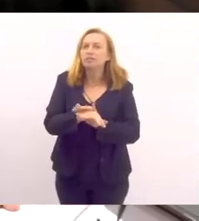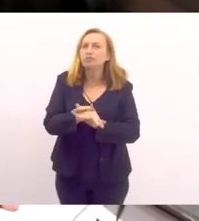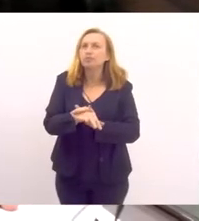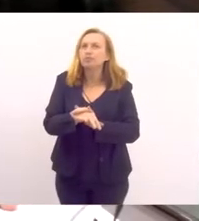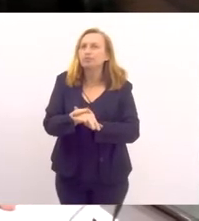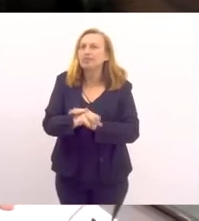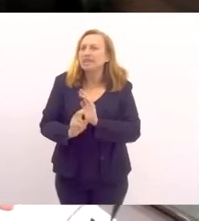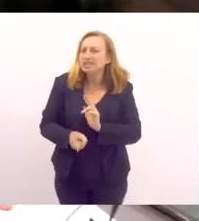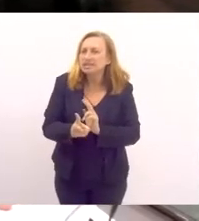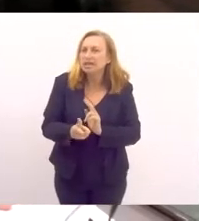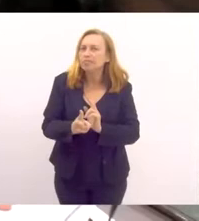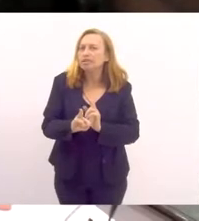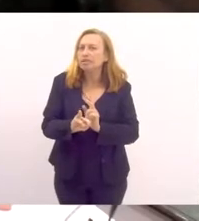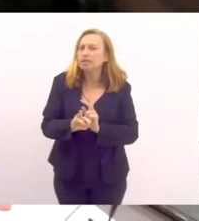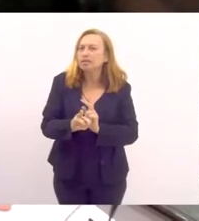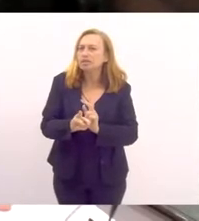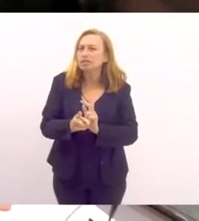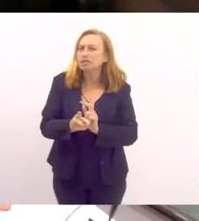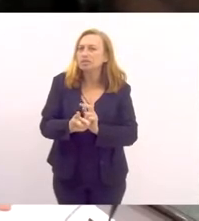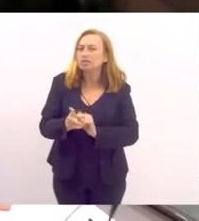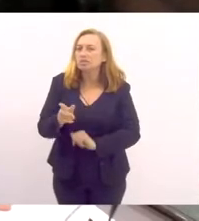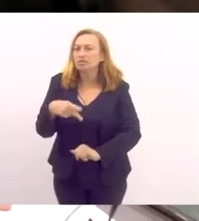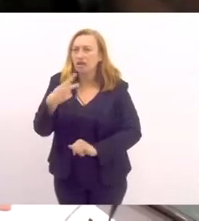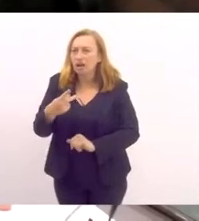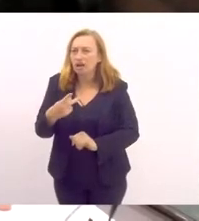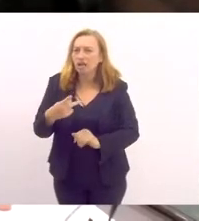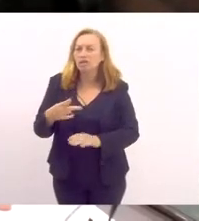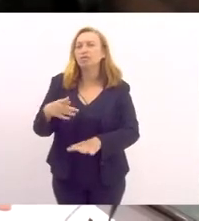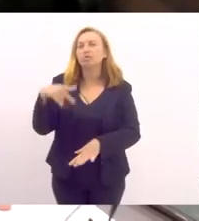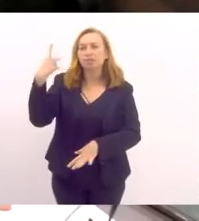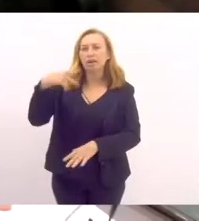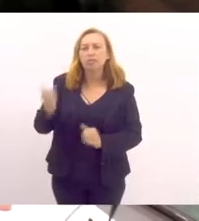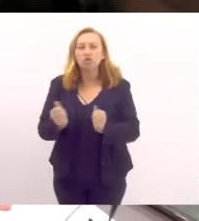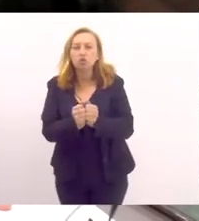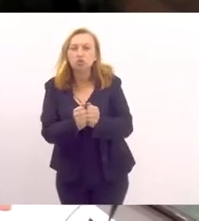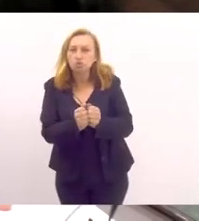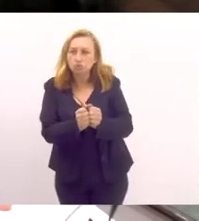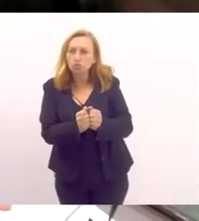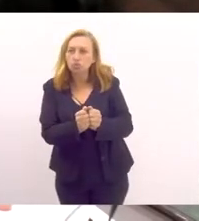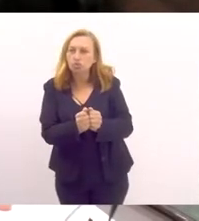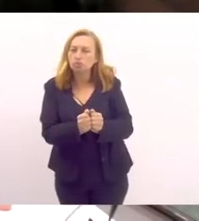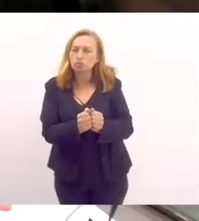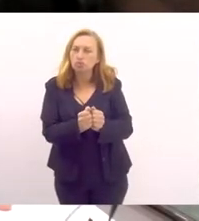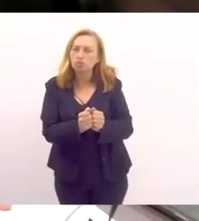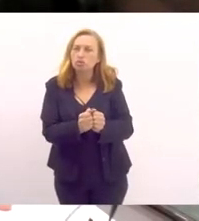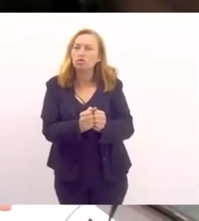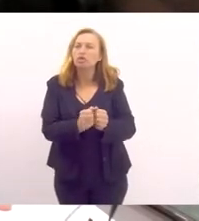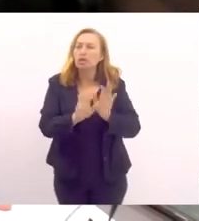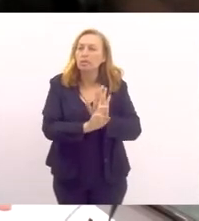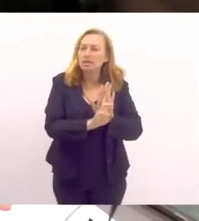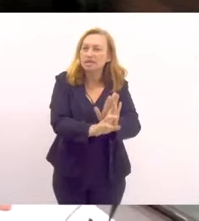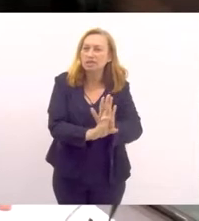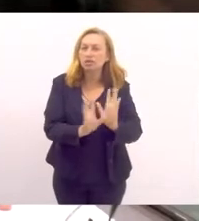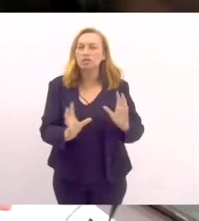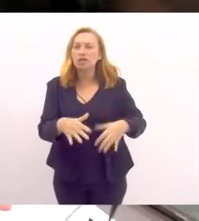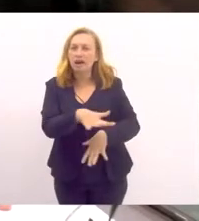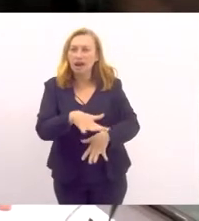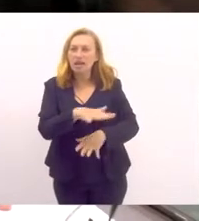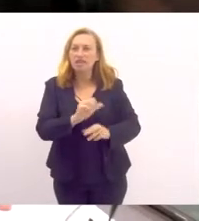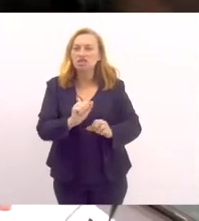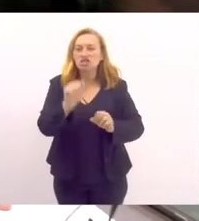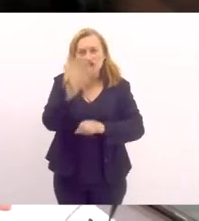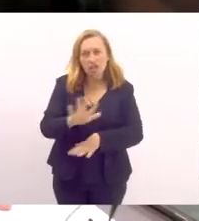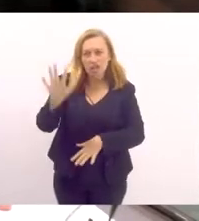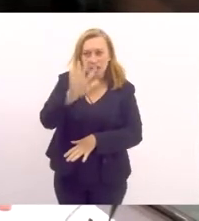sempre pugna que o Parlamento, junto com a sociedade civil, os representantes do setor em geral,